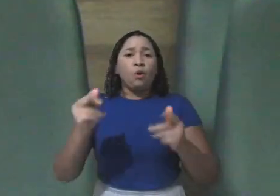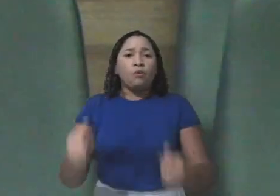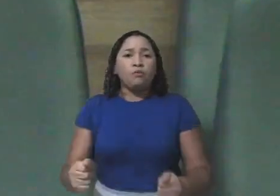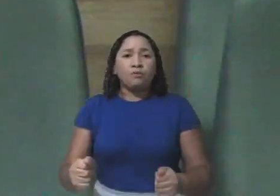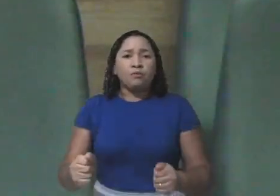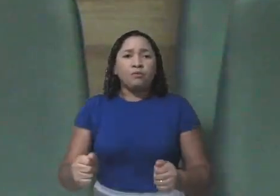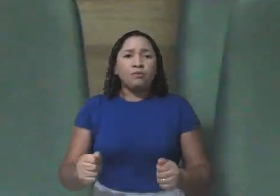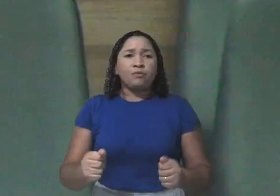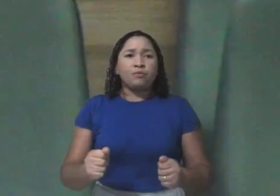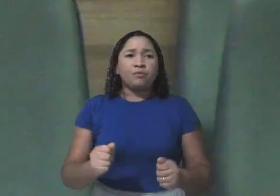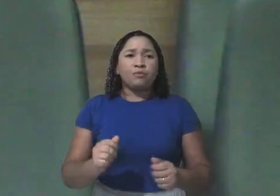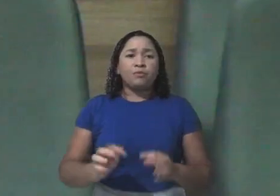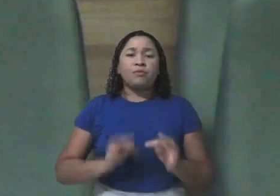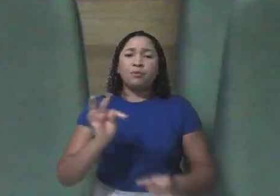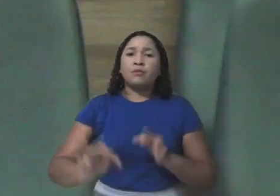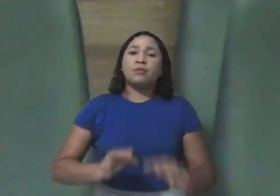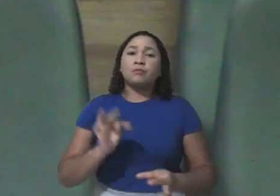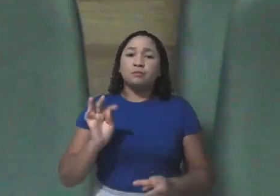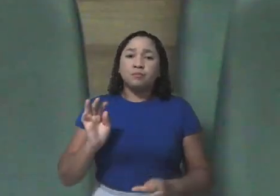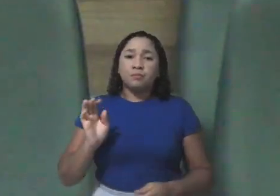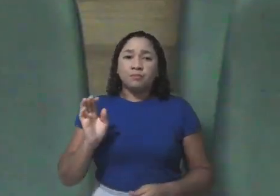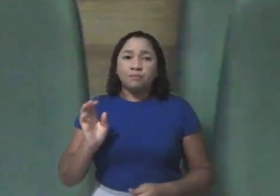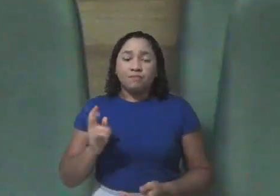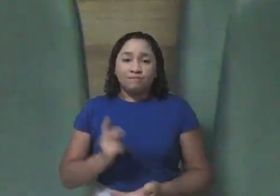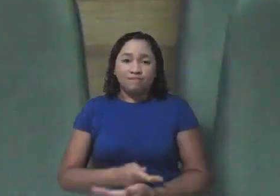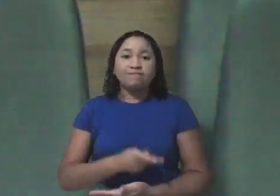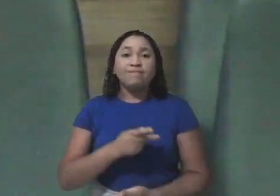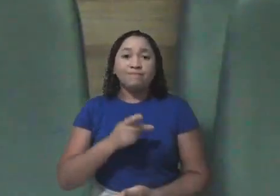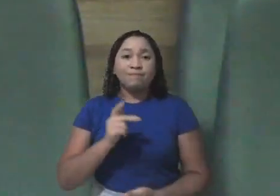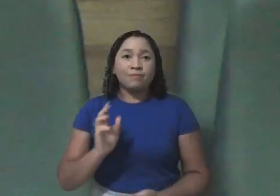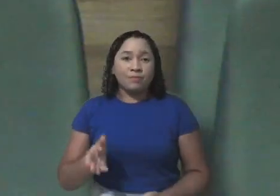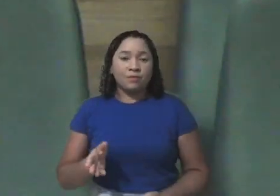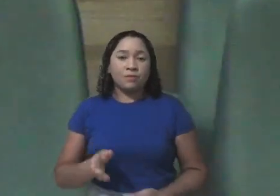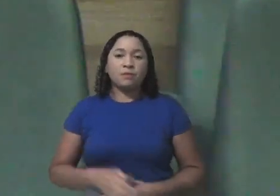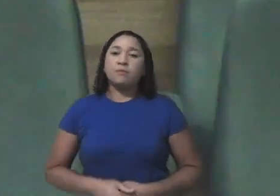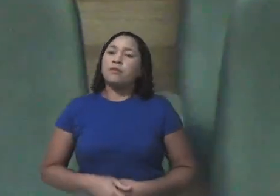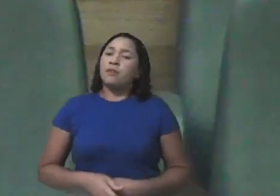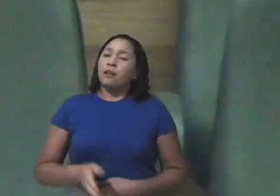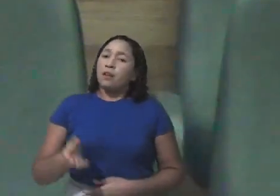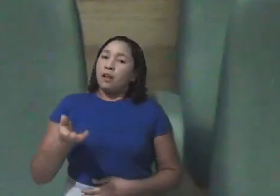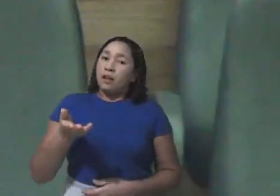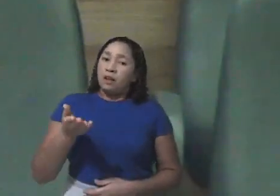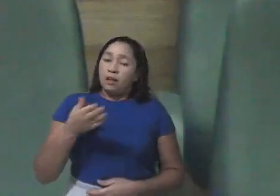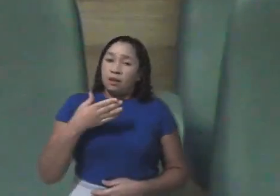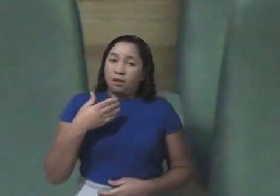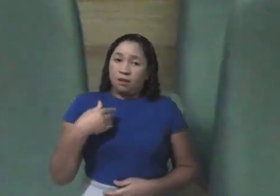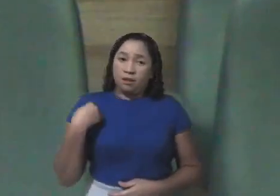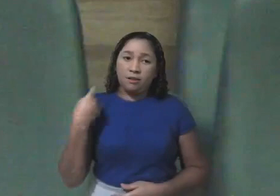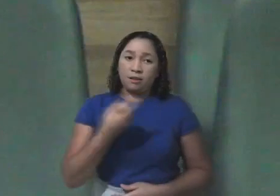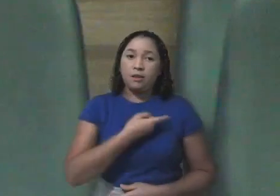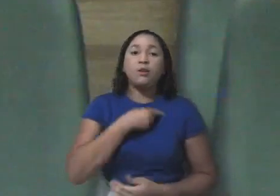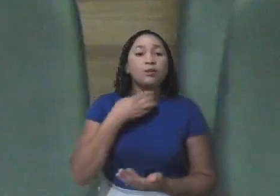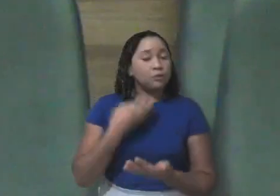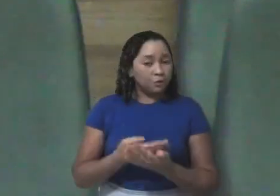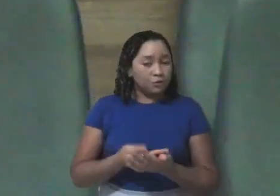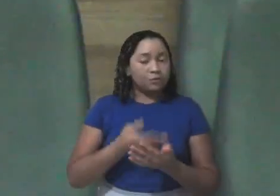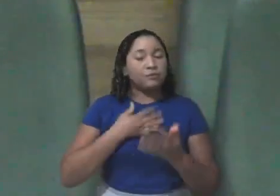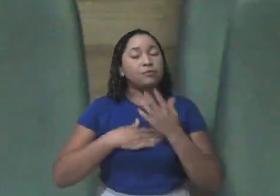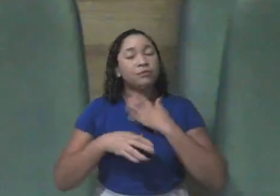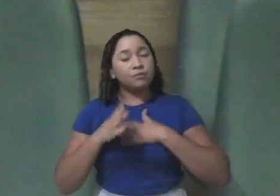será a última semana de Daniel. Nós vamos ver com calma isso, não se preocupe, vamos ver com calma na próxima semana.